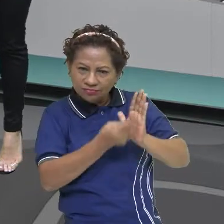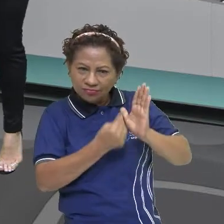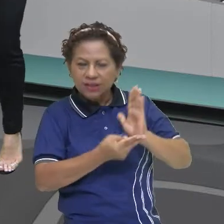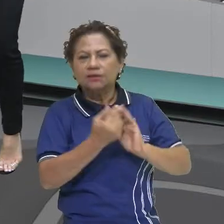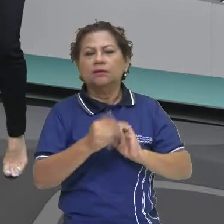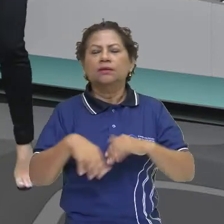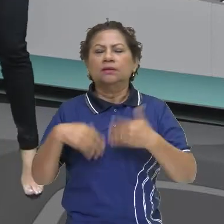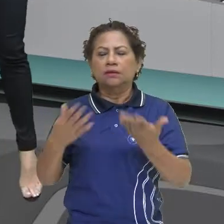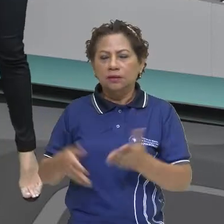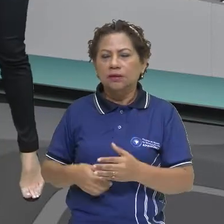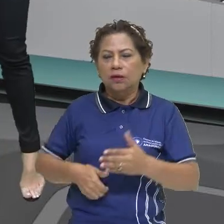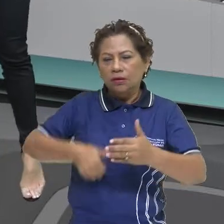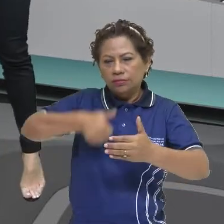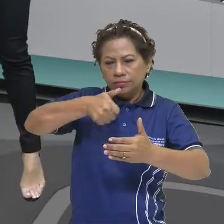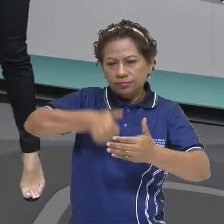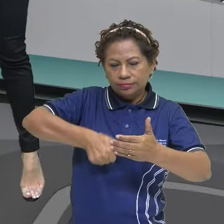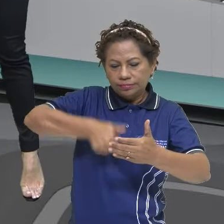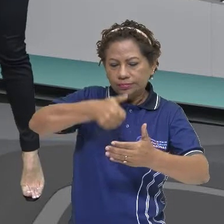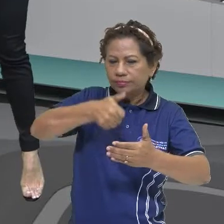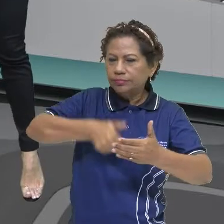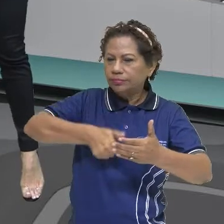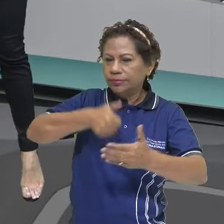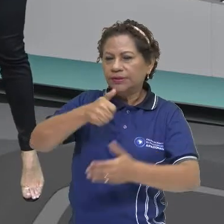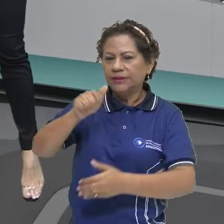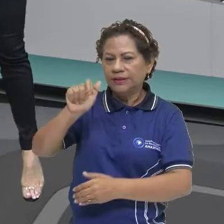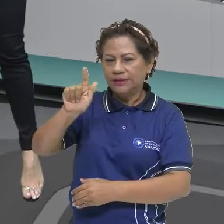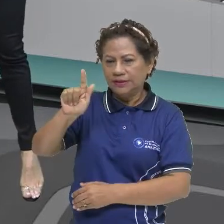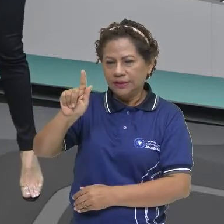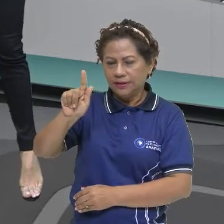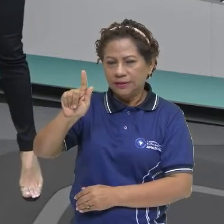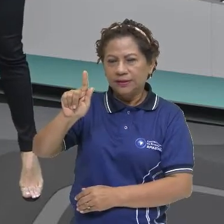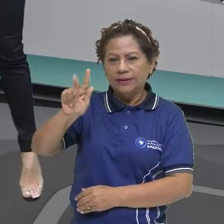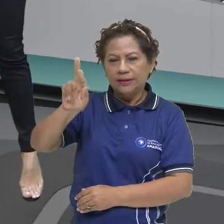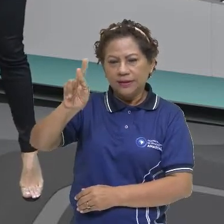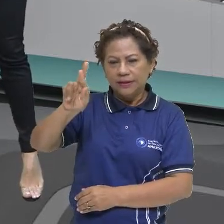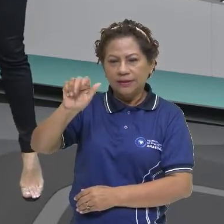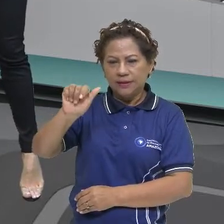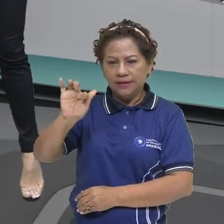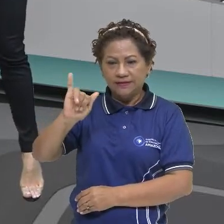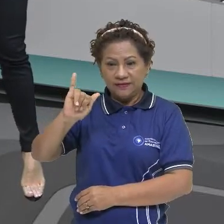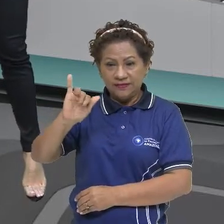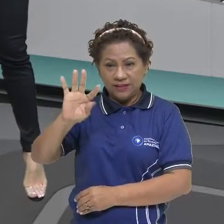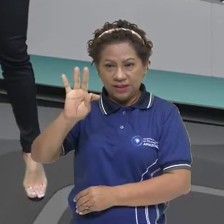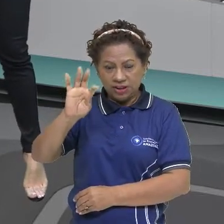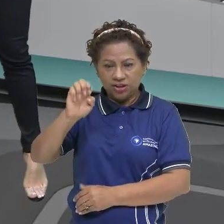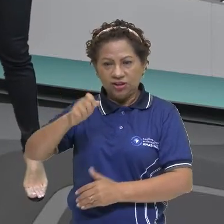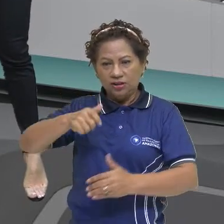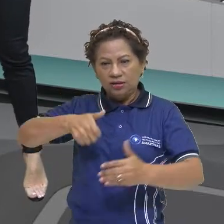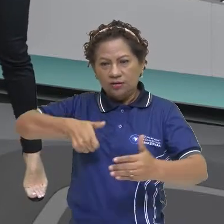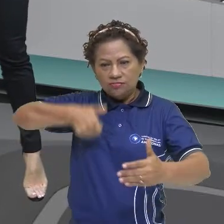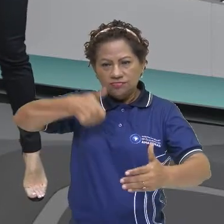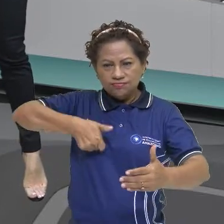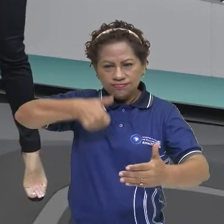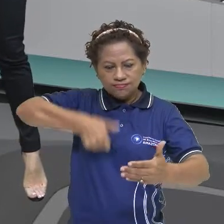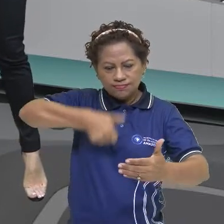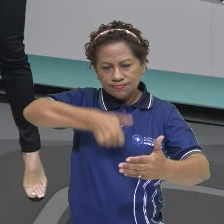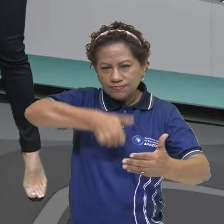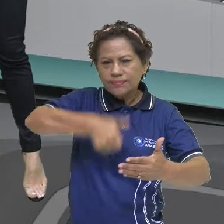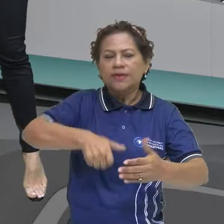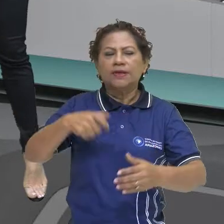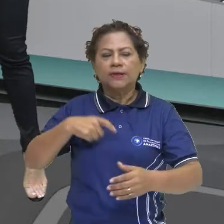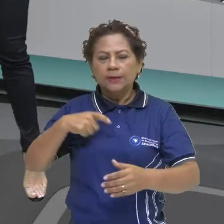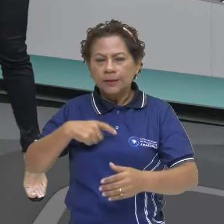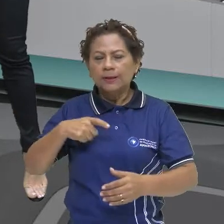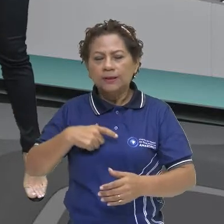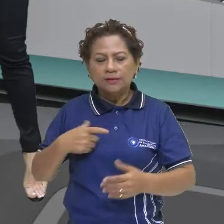O grafite, a gente vai conversar um pouco nessa aula de agora, ele traz uma manifestação artística